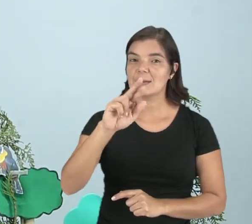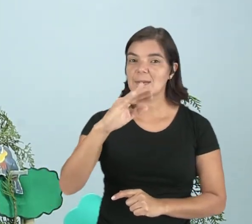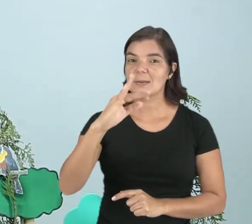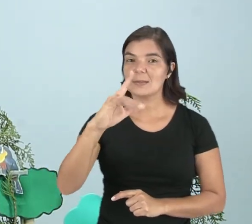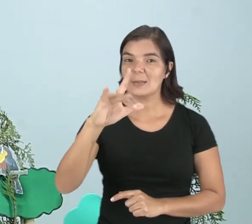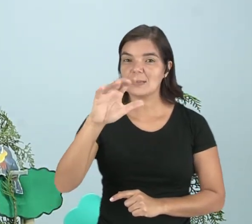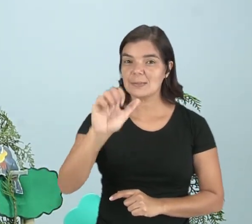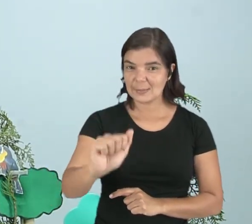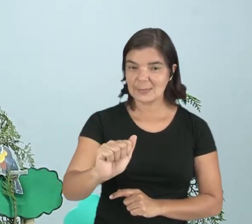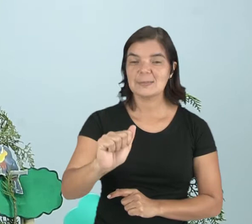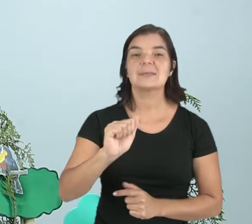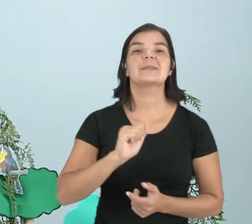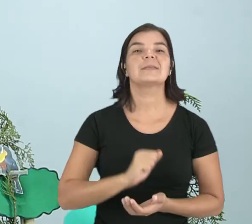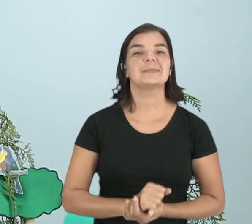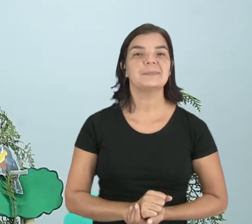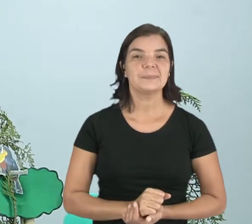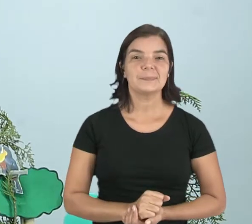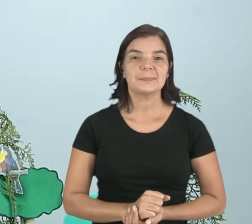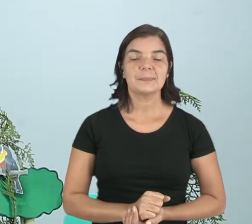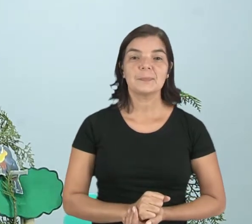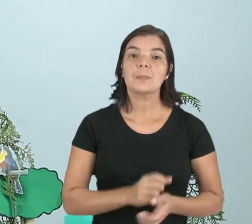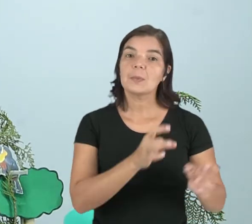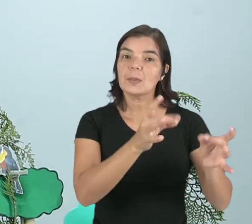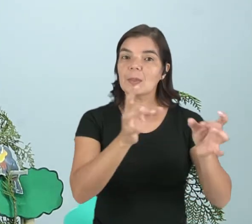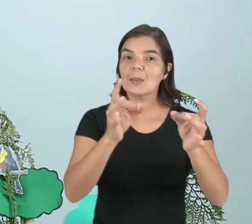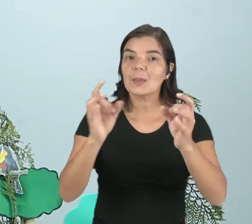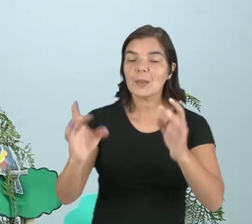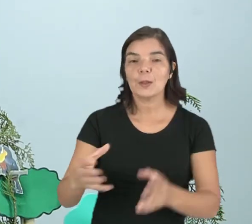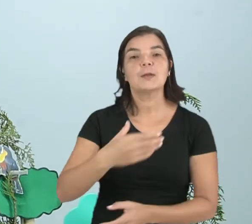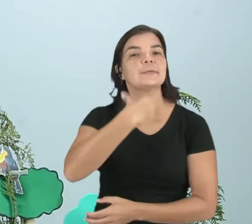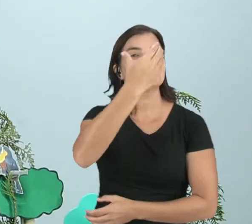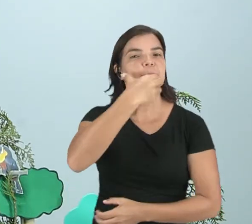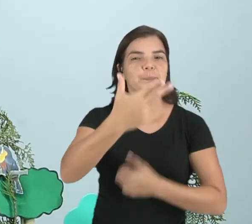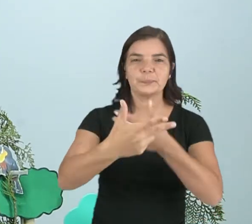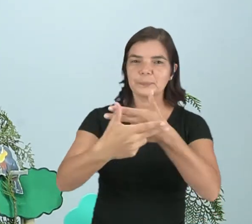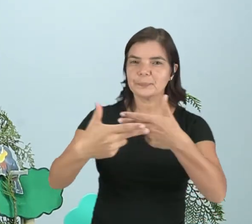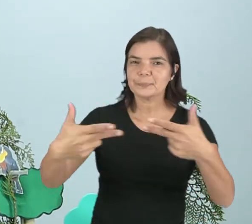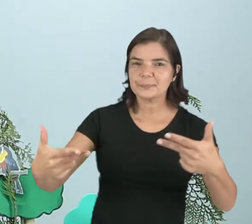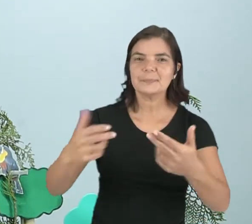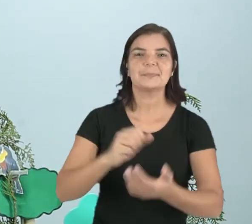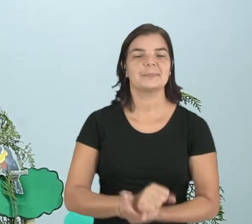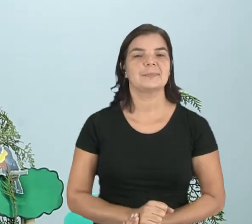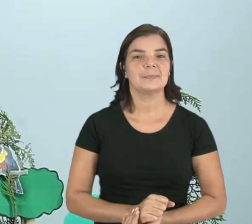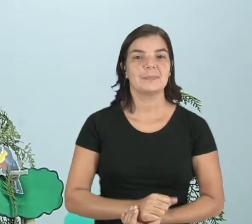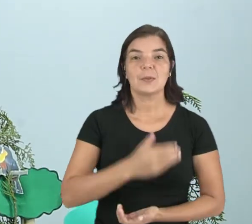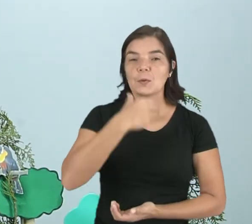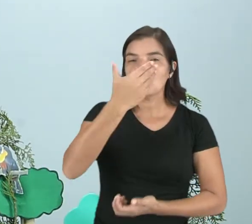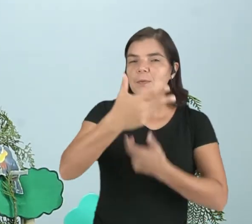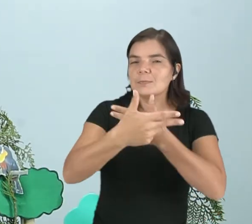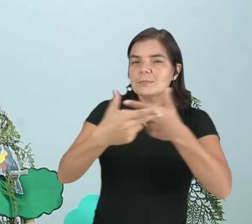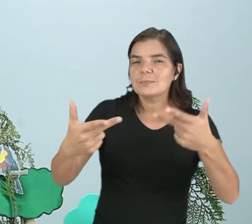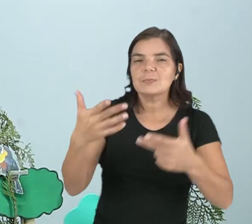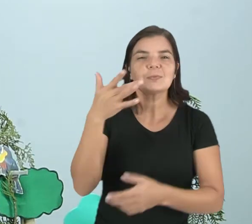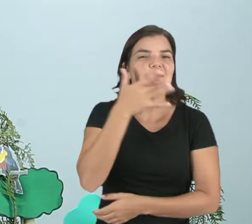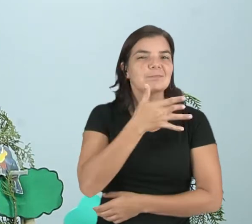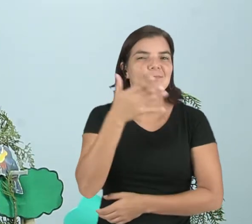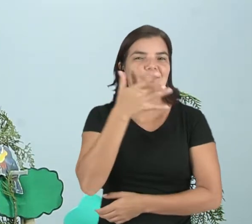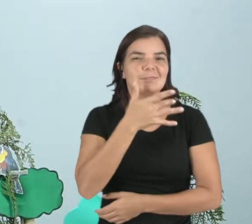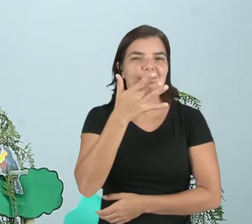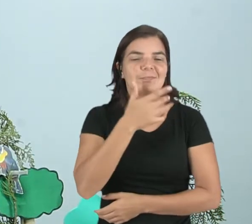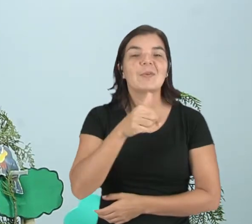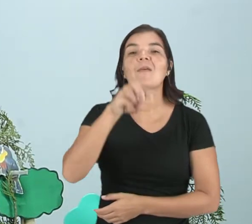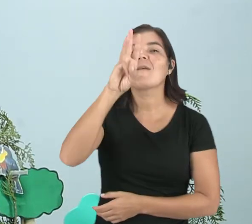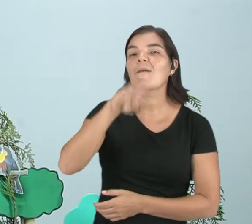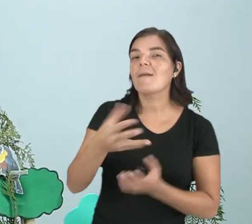Tarsila do Amaral. O Vendedor de Frutas. Frutas fresquinhas. Quem